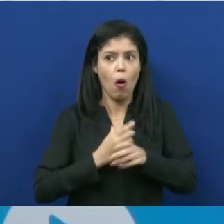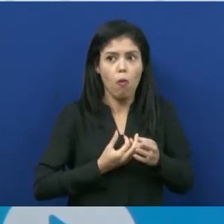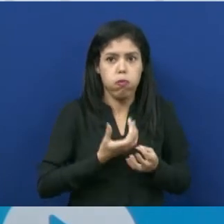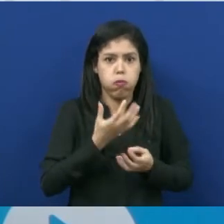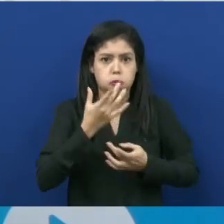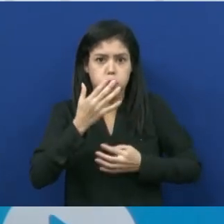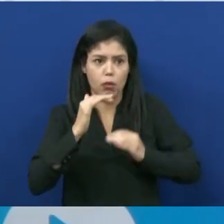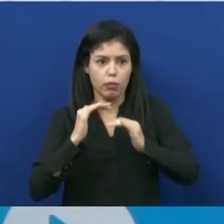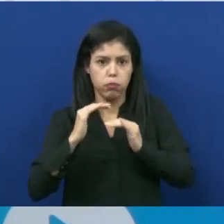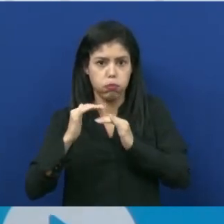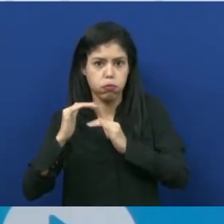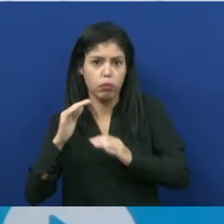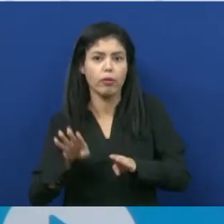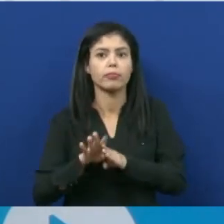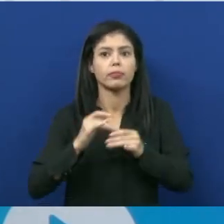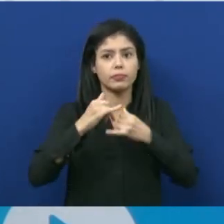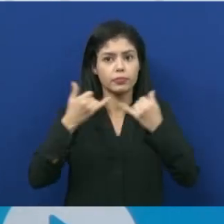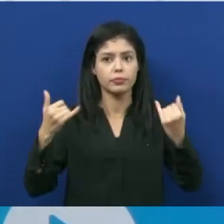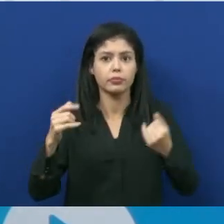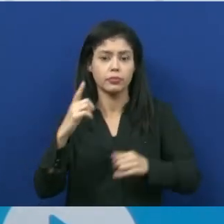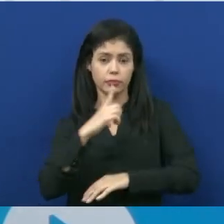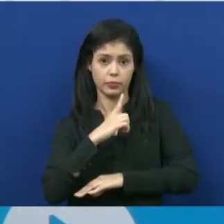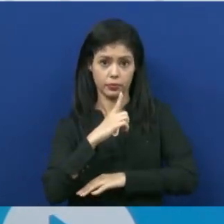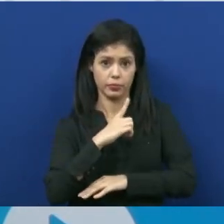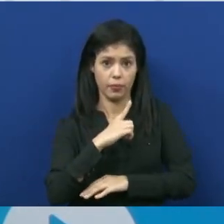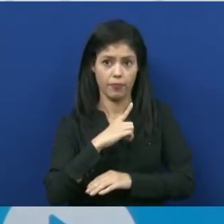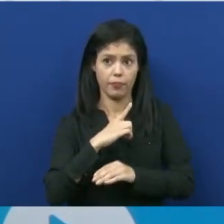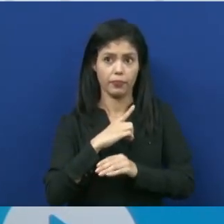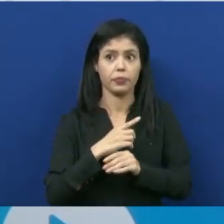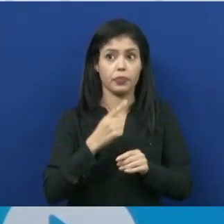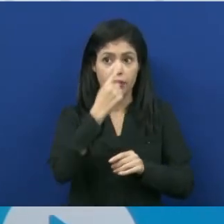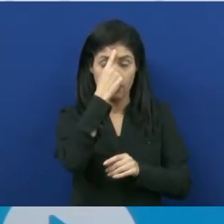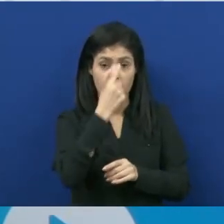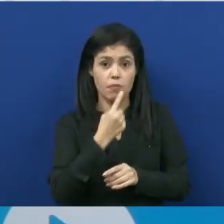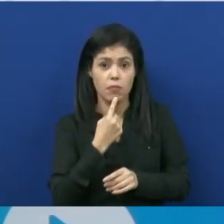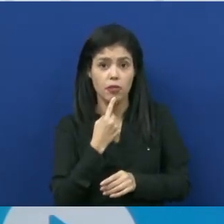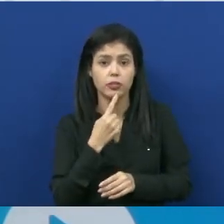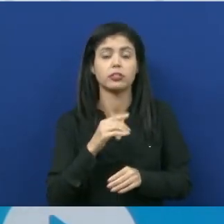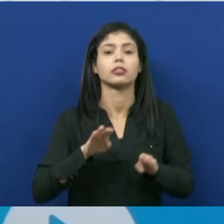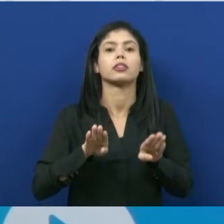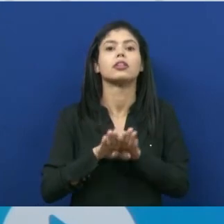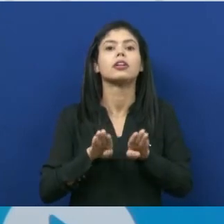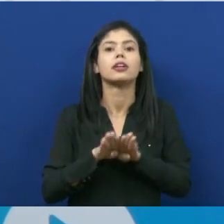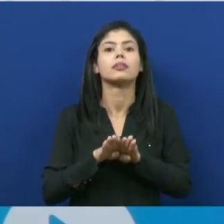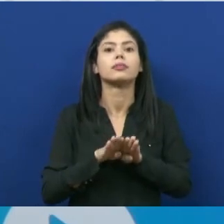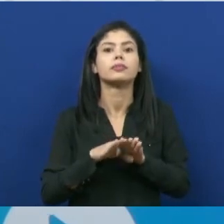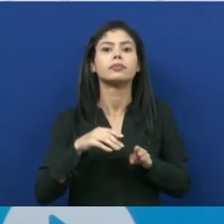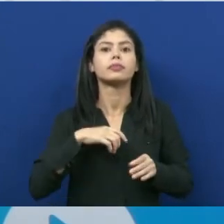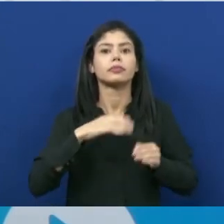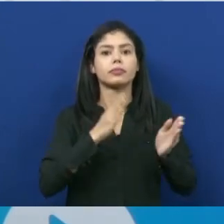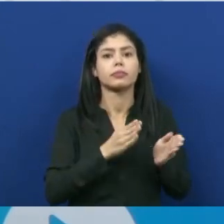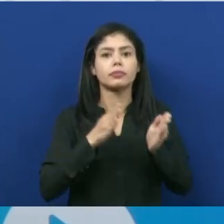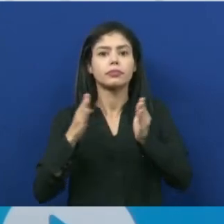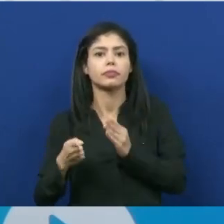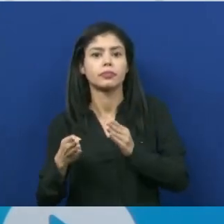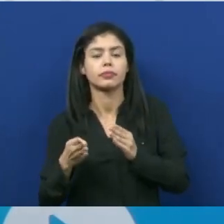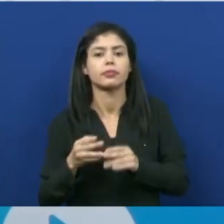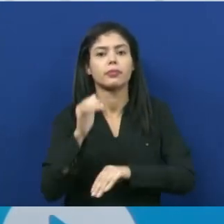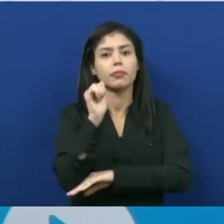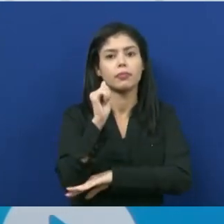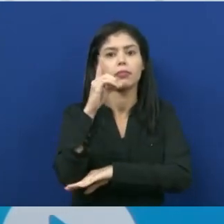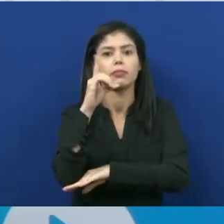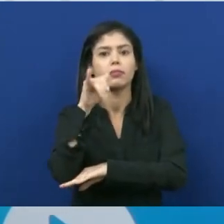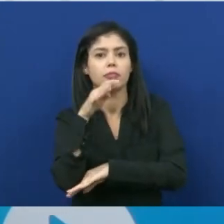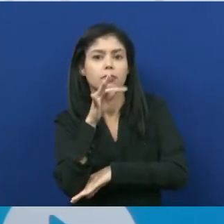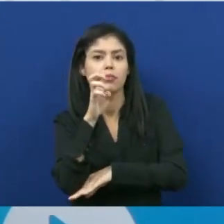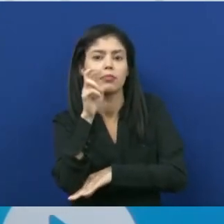intensidade. E essa energia térmica presente na partícula é transmitida para a partícula